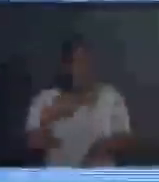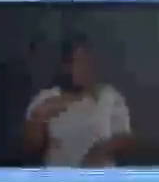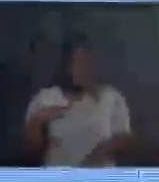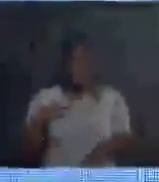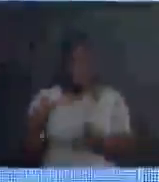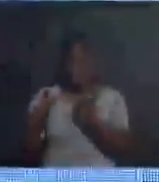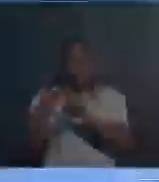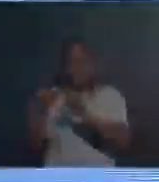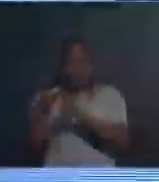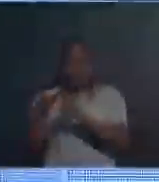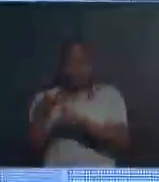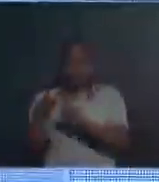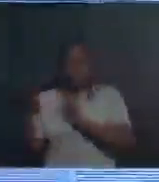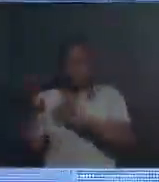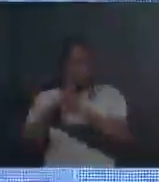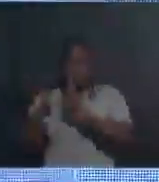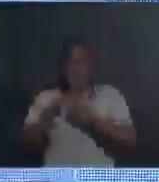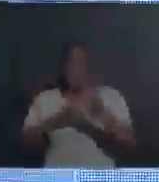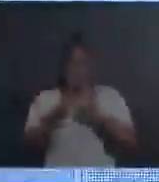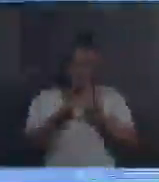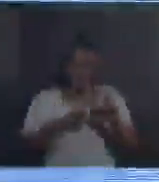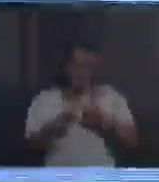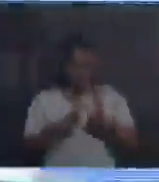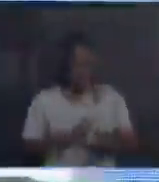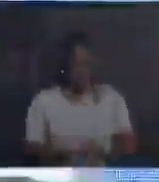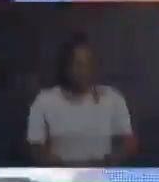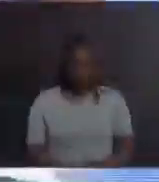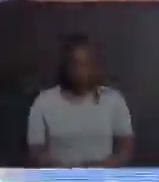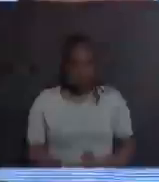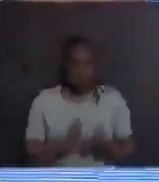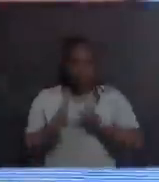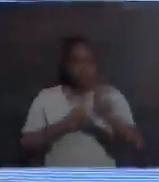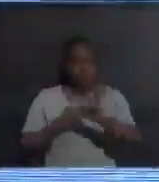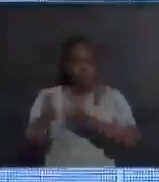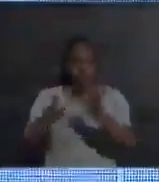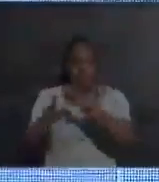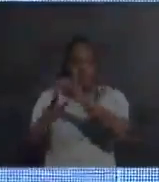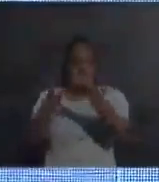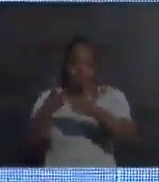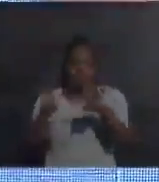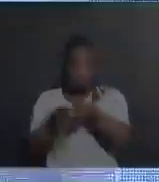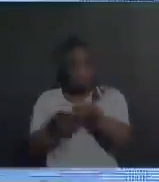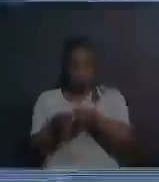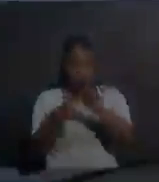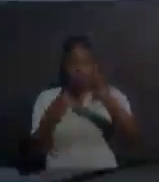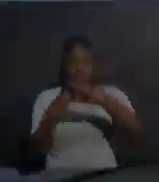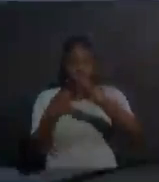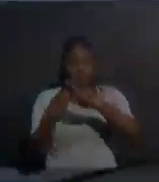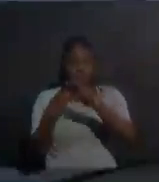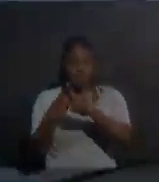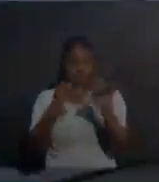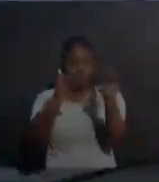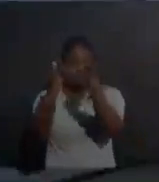comunhão. Fala comigo, comunhão. Comunhão, três partes também da comunhão. Primeiro, perdoar os outros.